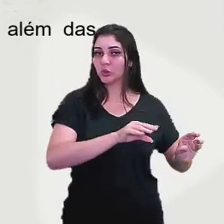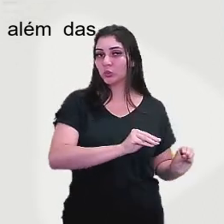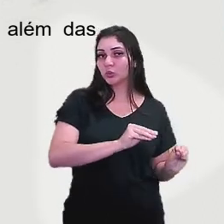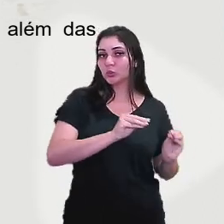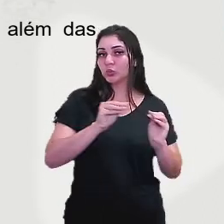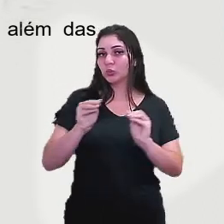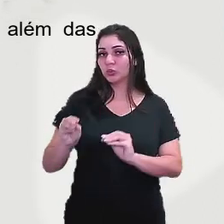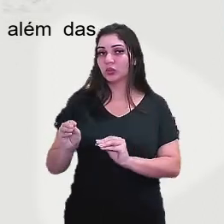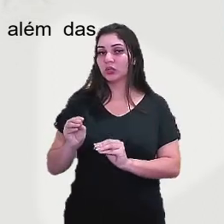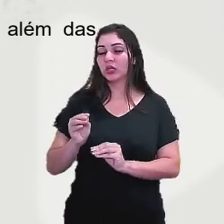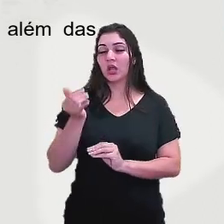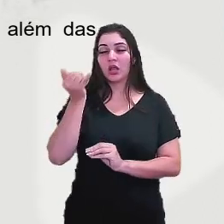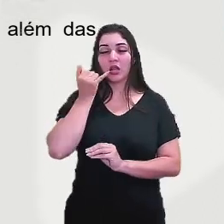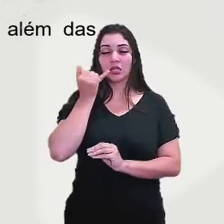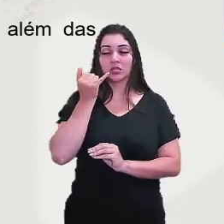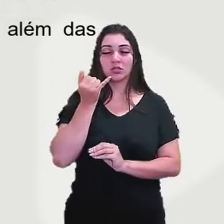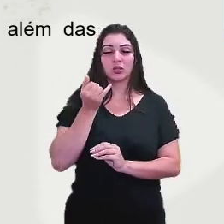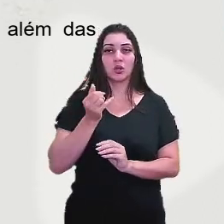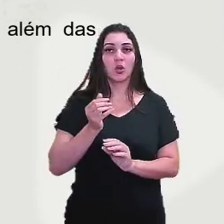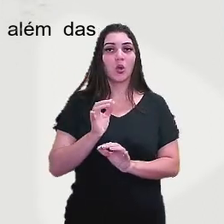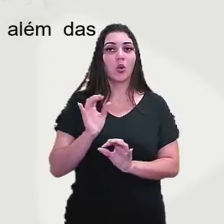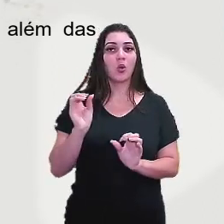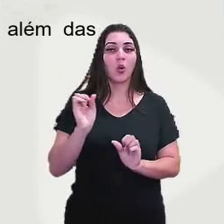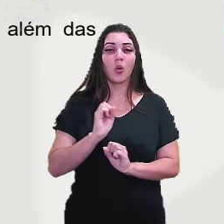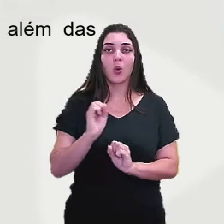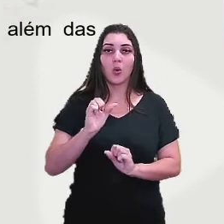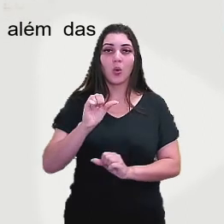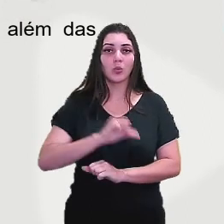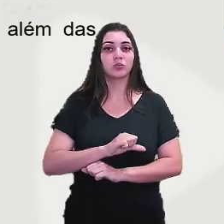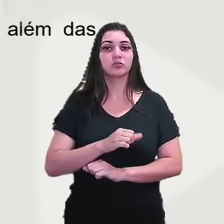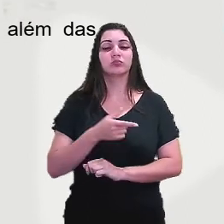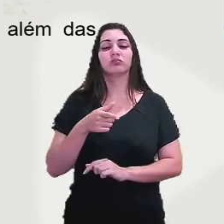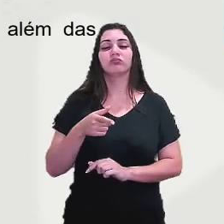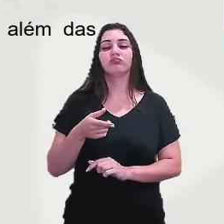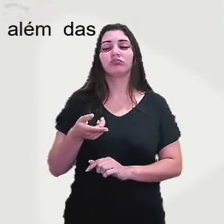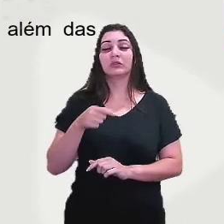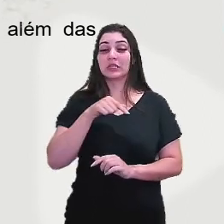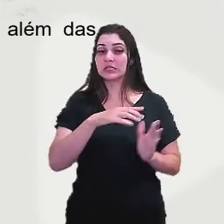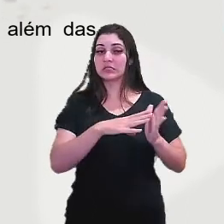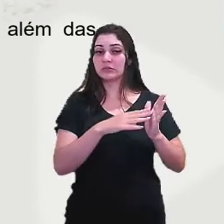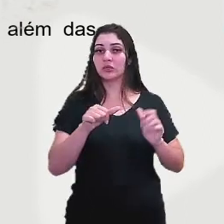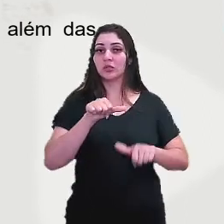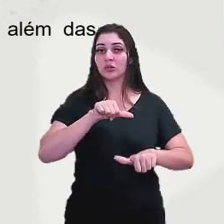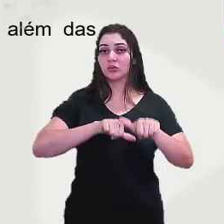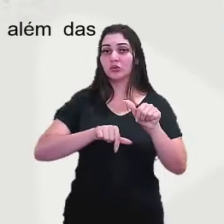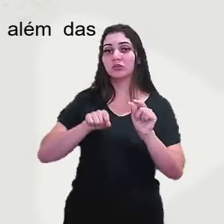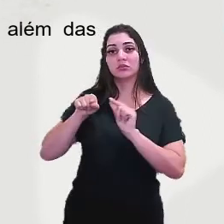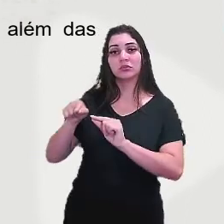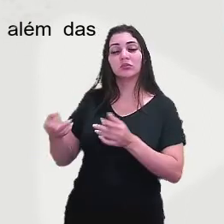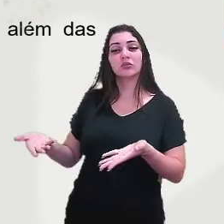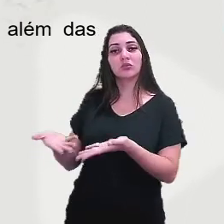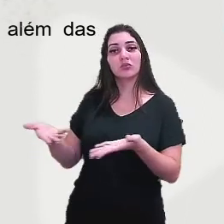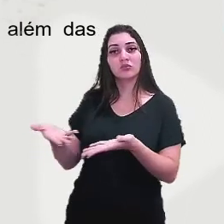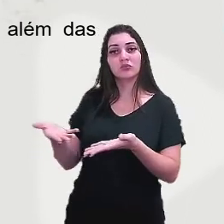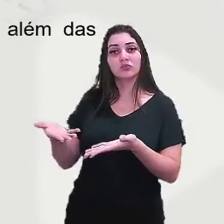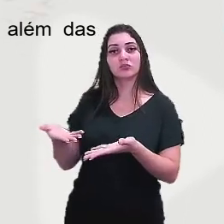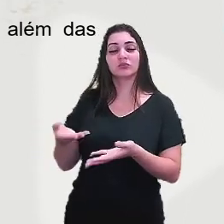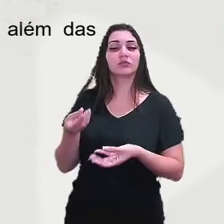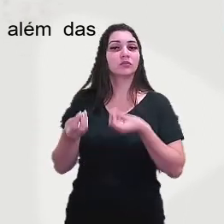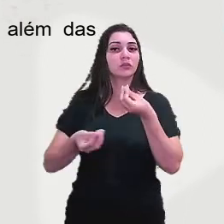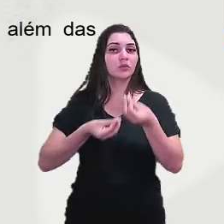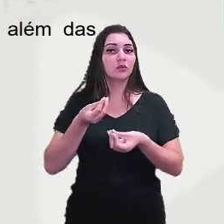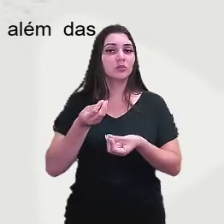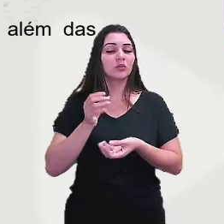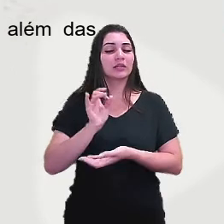ligação era extremamente ruim, viu? Não pegava em canto nenhum. Saímos daquele modelo para o modelo que a gente usa hoje, atualmente.